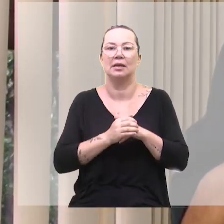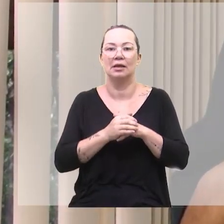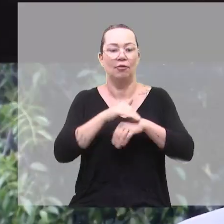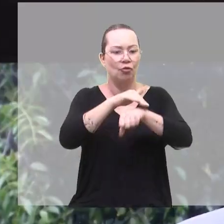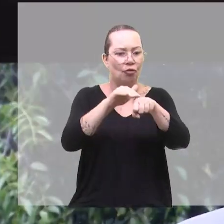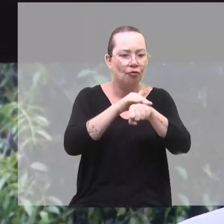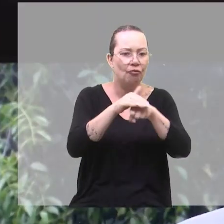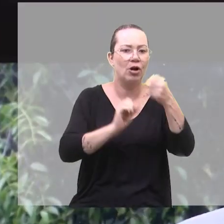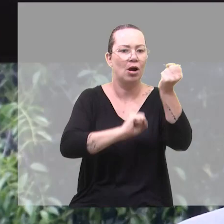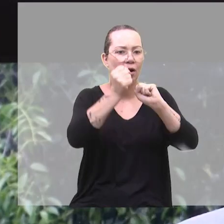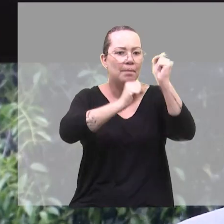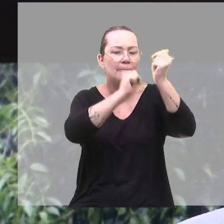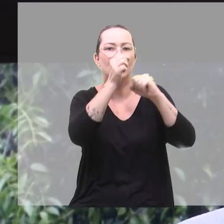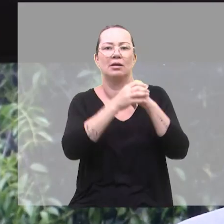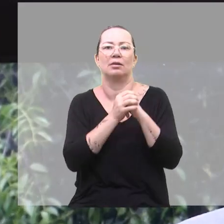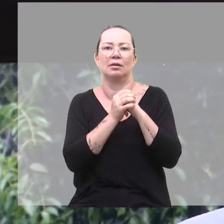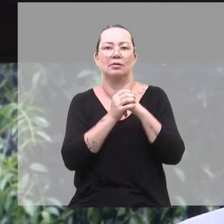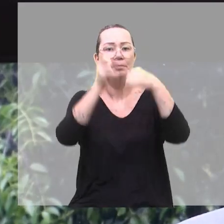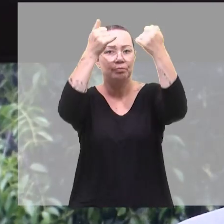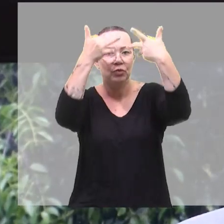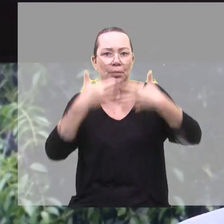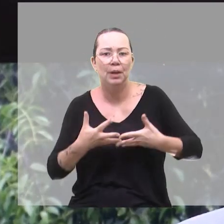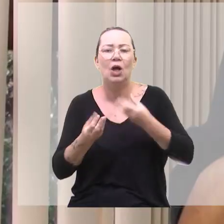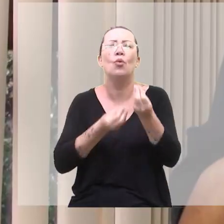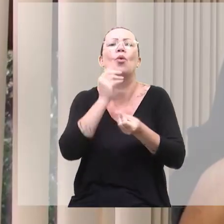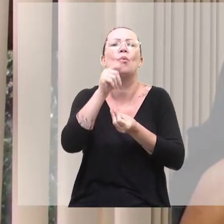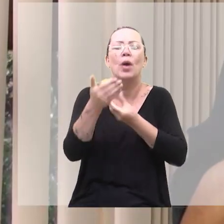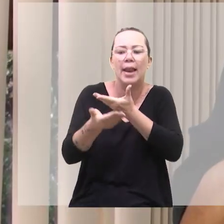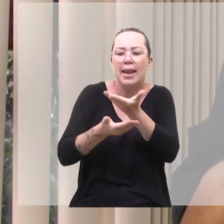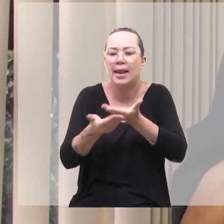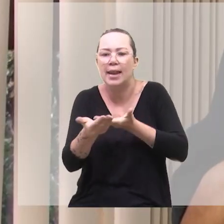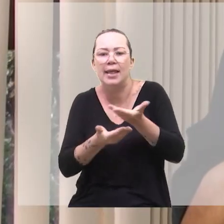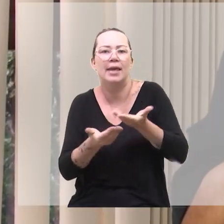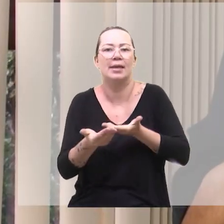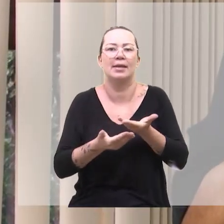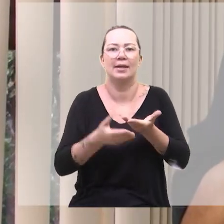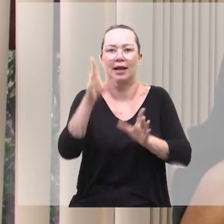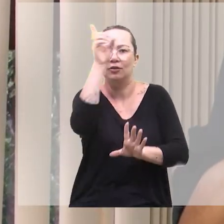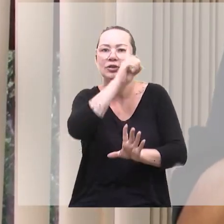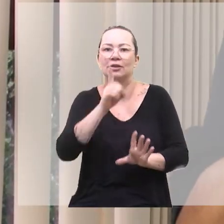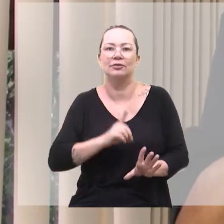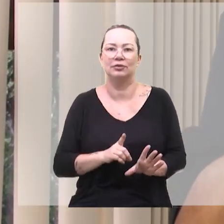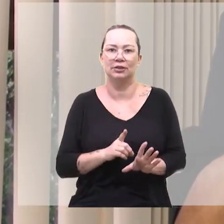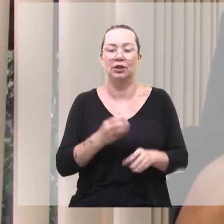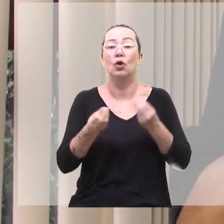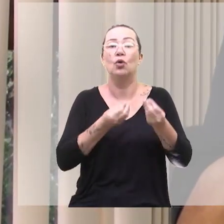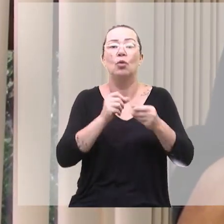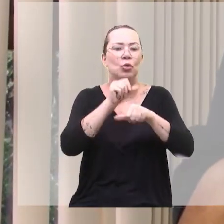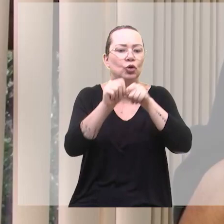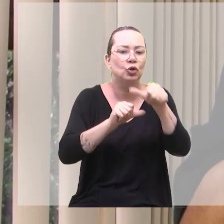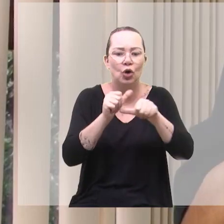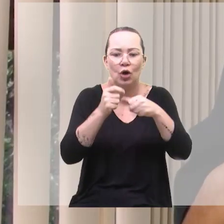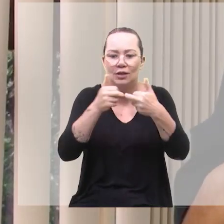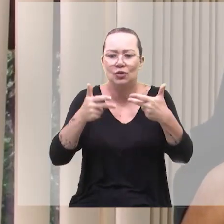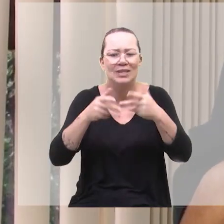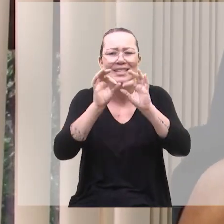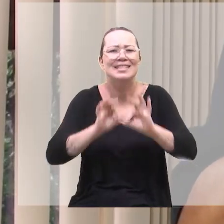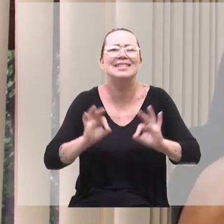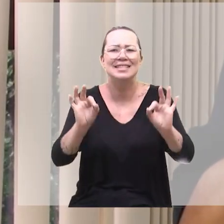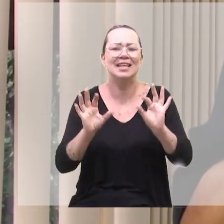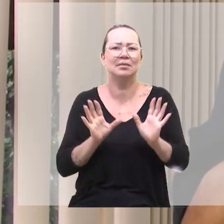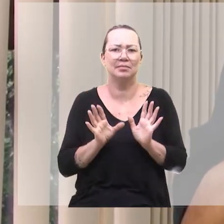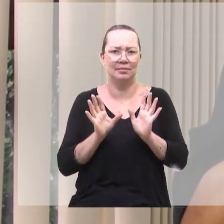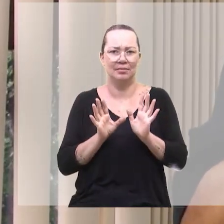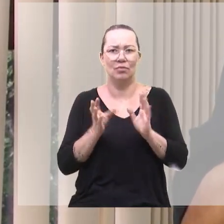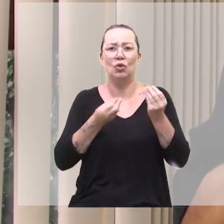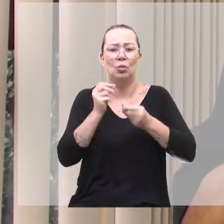SIC, conversar com os empresários, falar como é que se lida com uma pessoa com deficiência, como é que se lida, como é que se troca uma fralda, como é que se